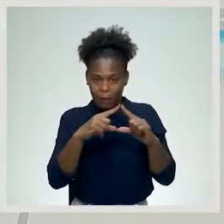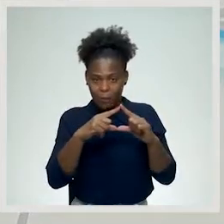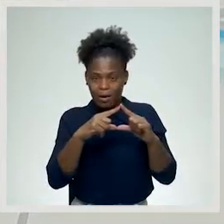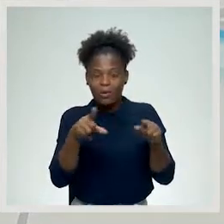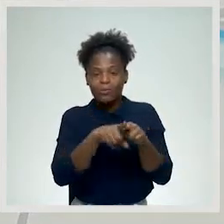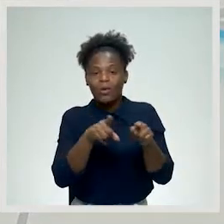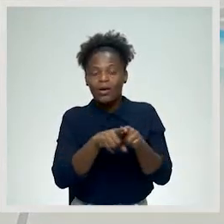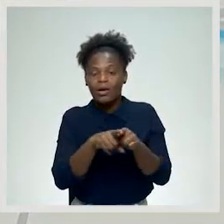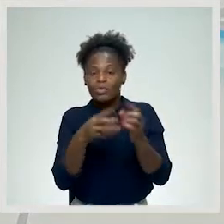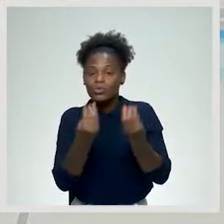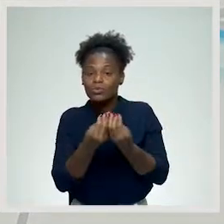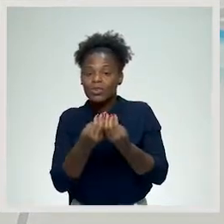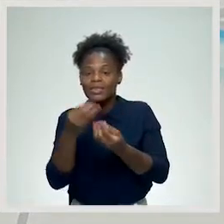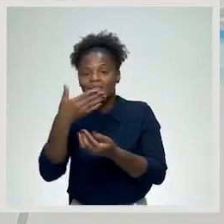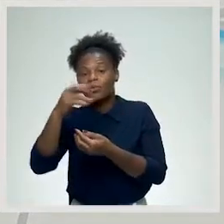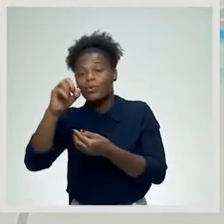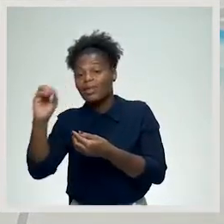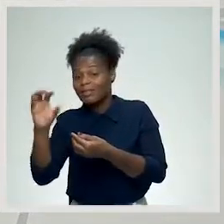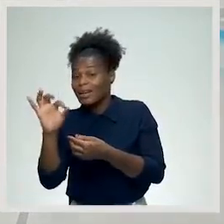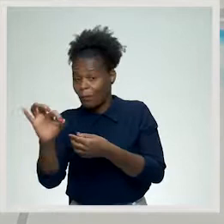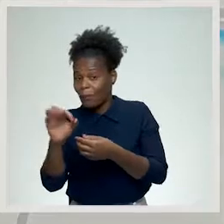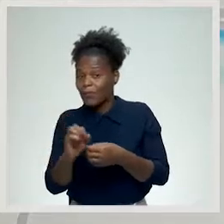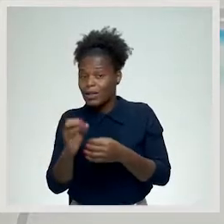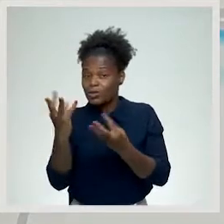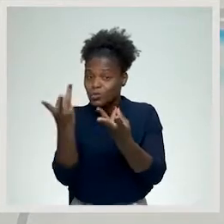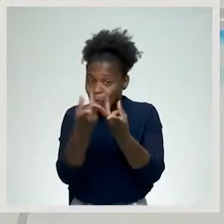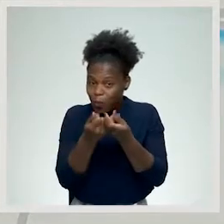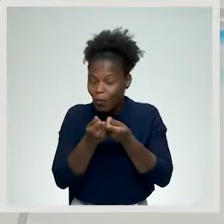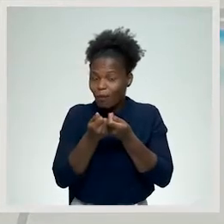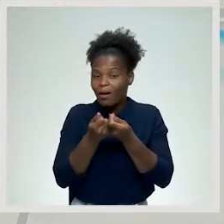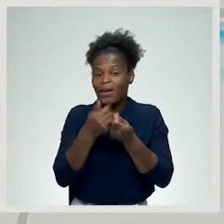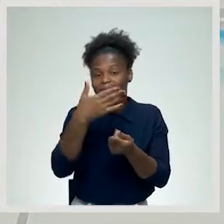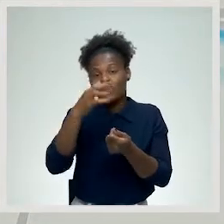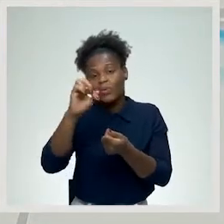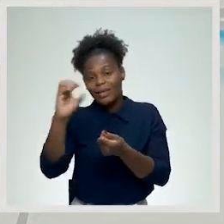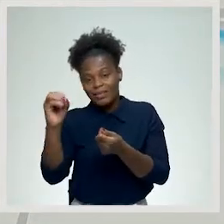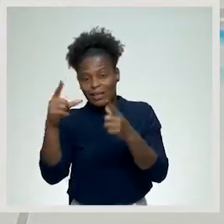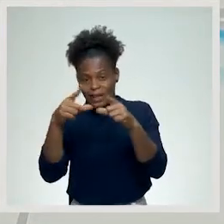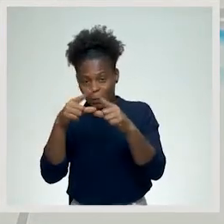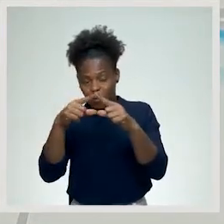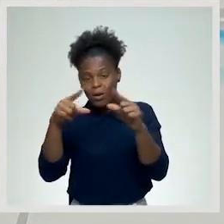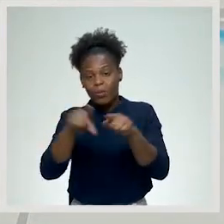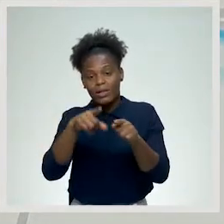é igual a 180 graus. Então, se eu tenho dois ângulos,